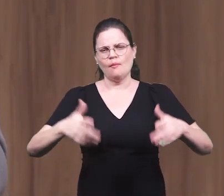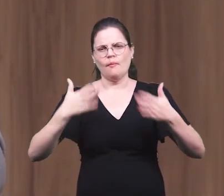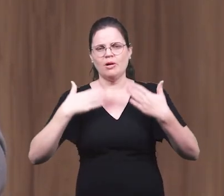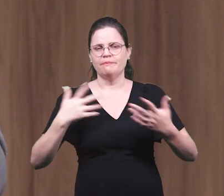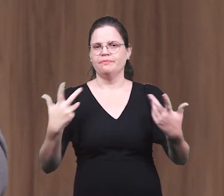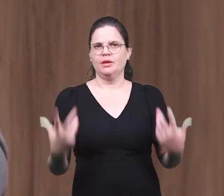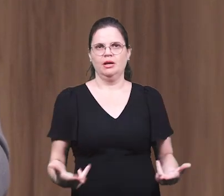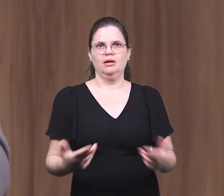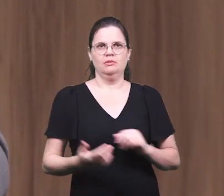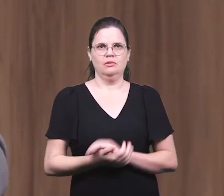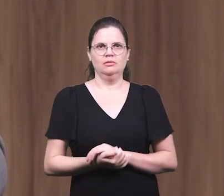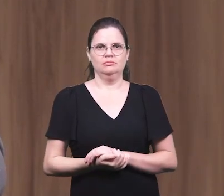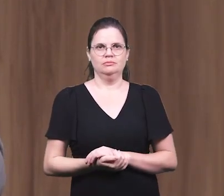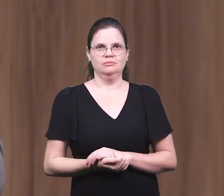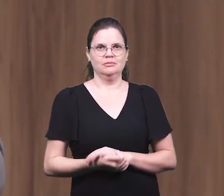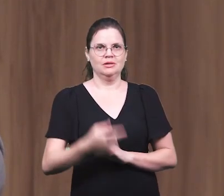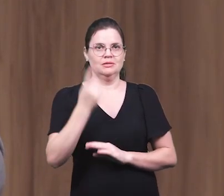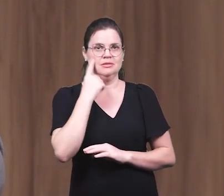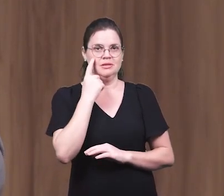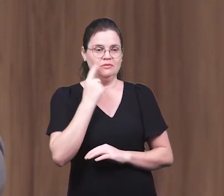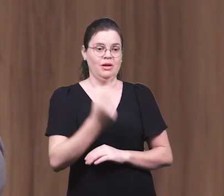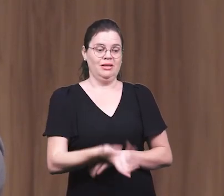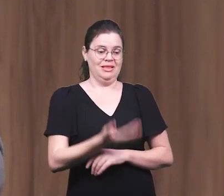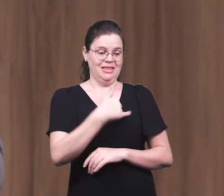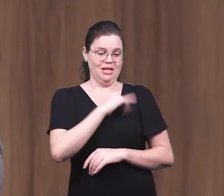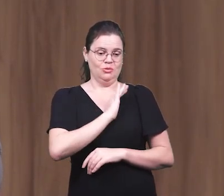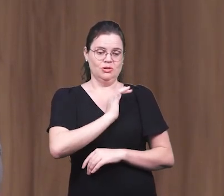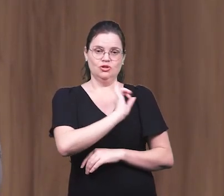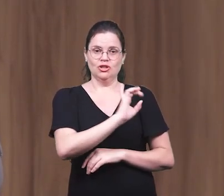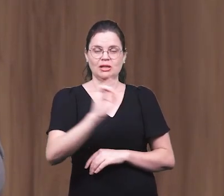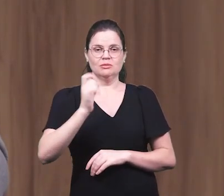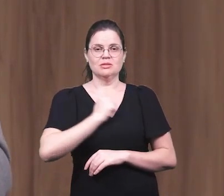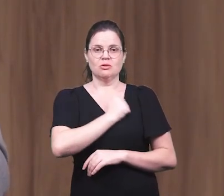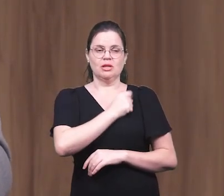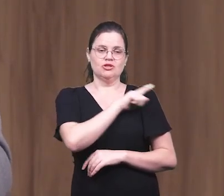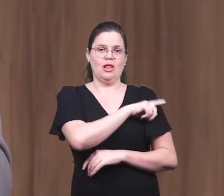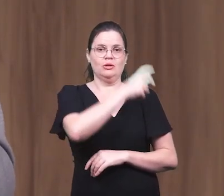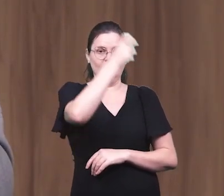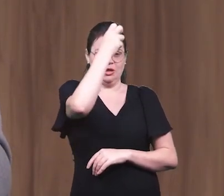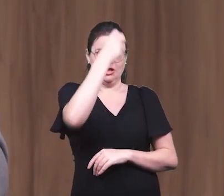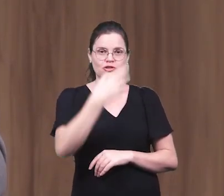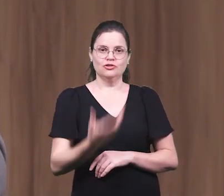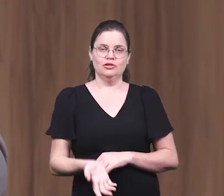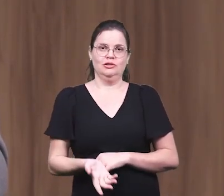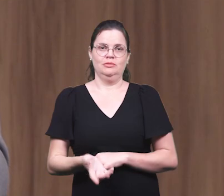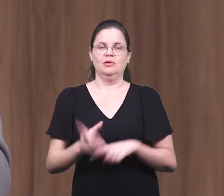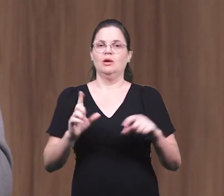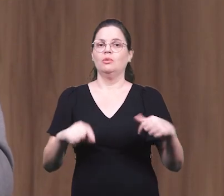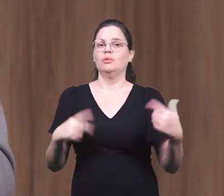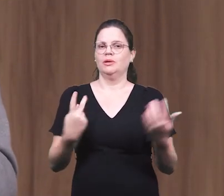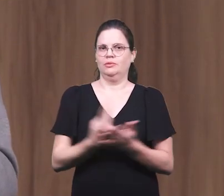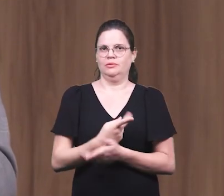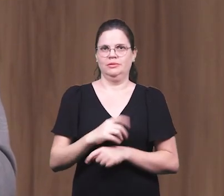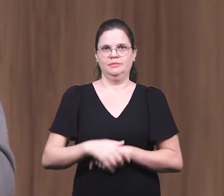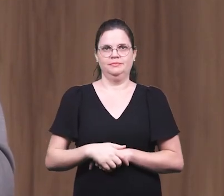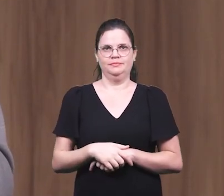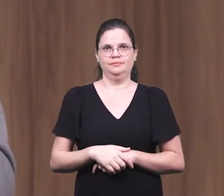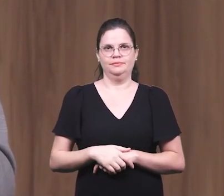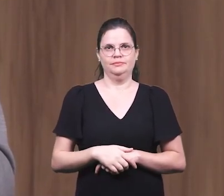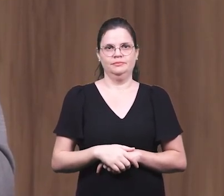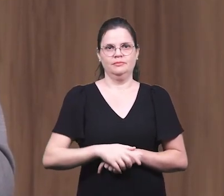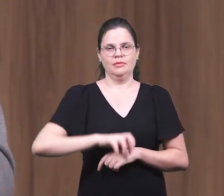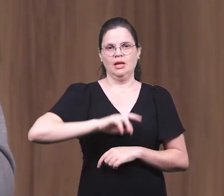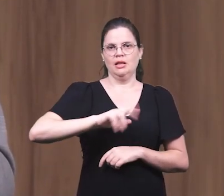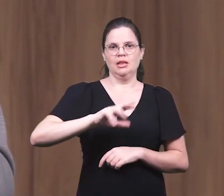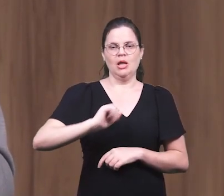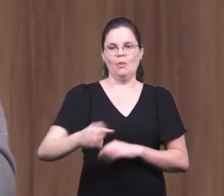o Egito estava dentro deles ainda. O Egito estava dentro deles e precisava sair. Então o que o Senhor faz? Não é um ídolo